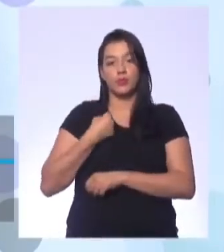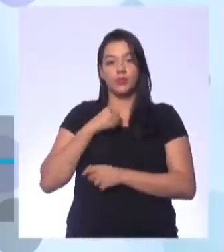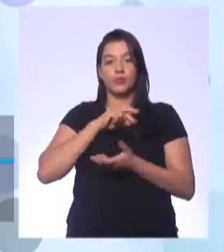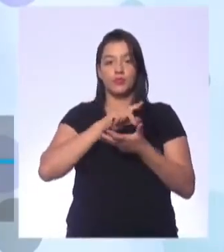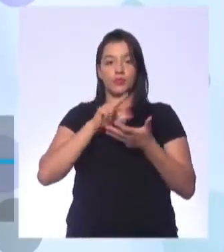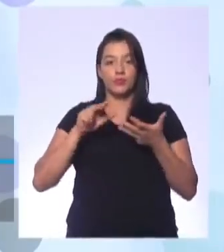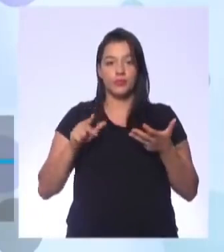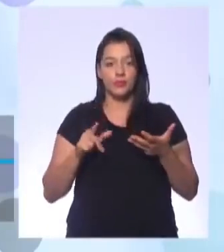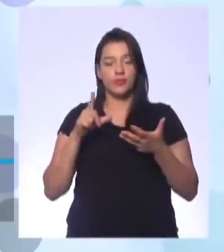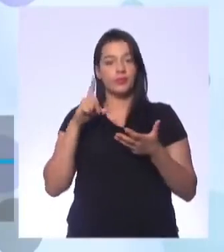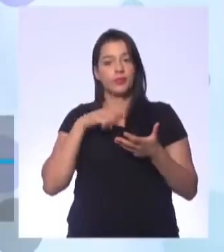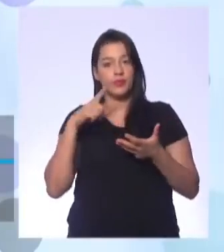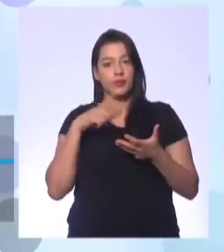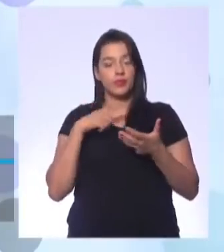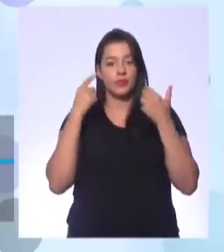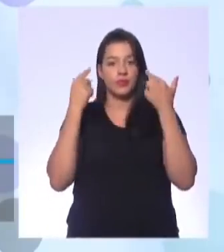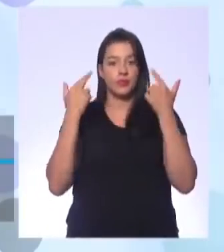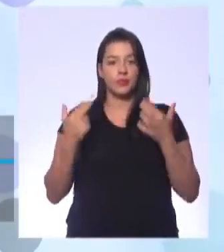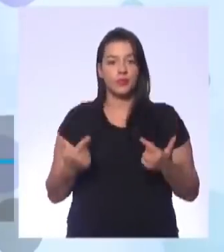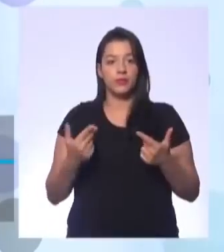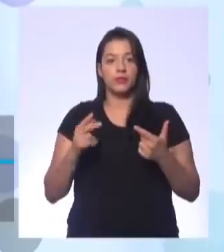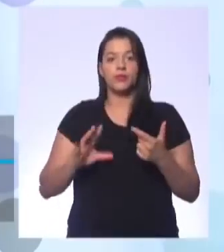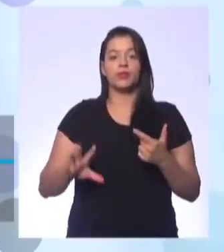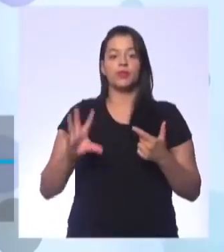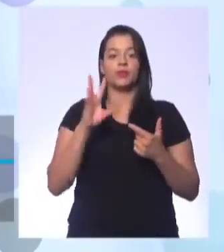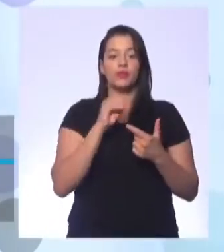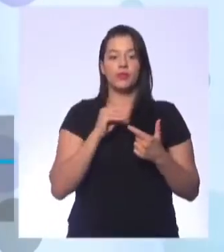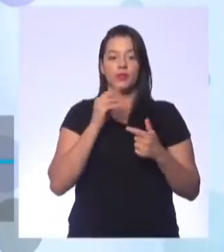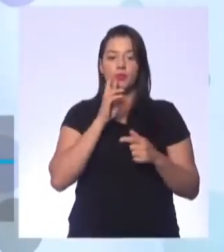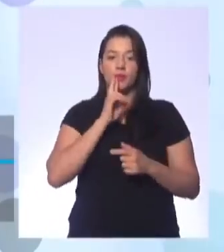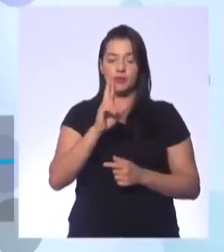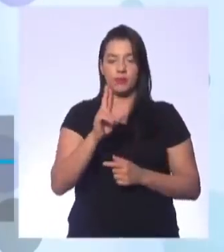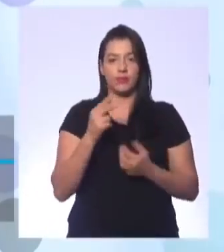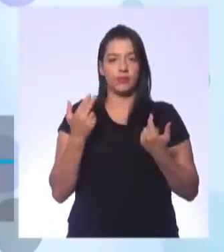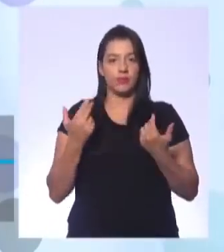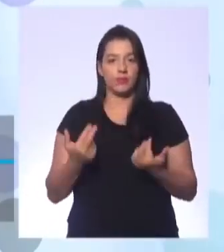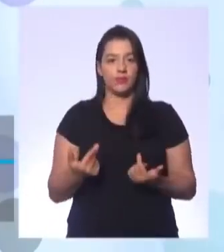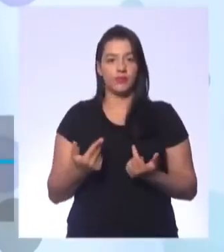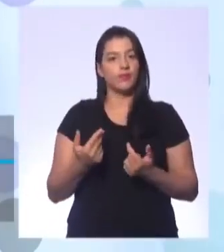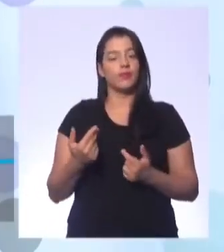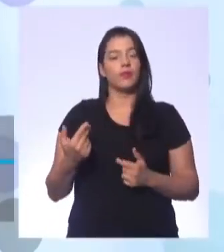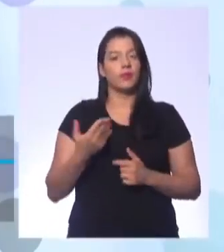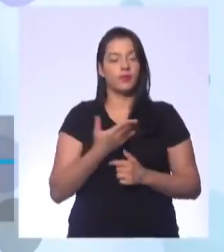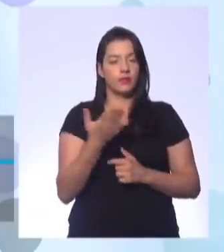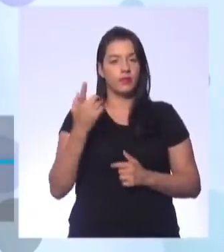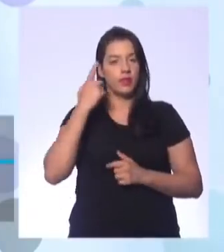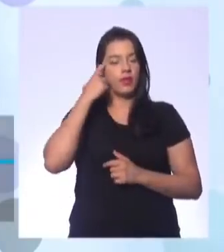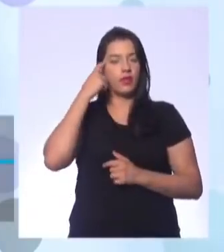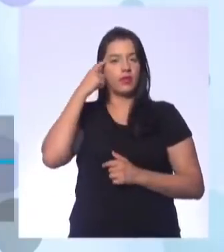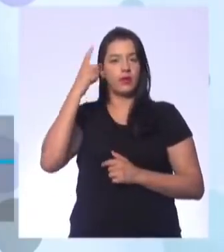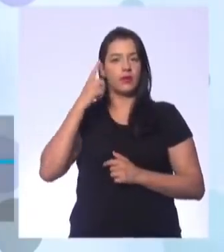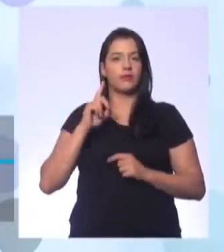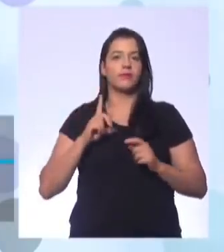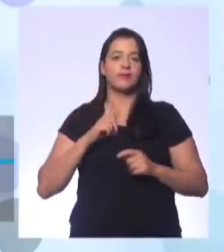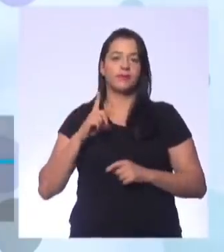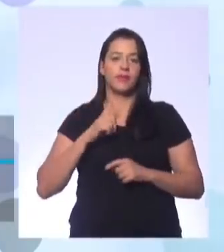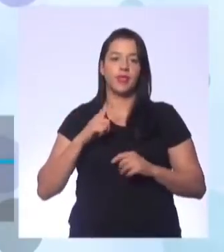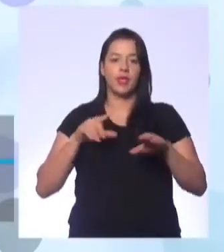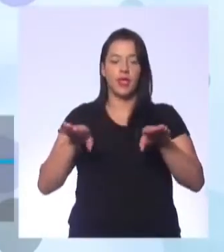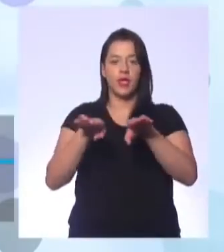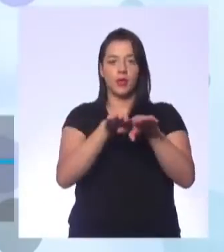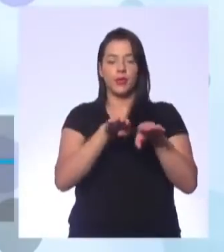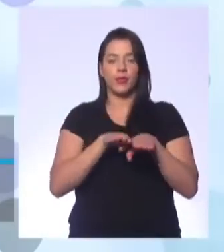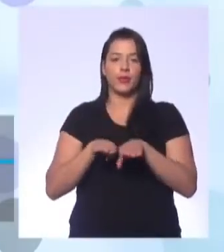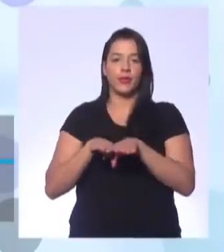ali no caso que tem a mesma que possui o mesmo valor talvez eu acho que seja essa ideia é que possui sempre a mesma igualdade